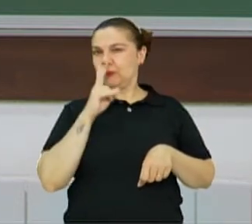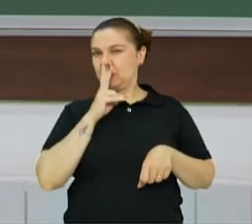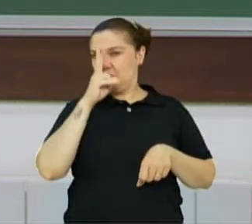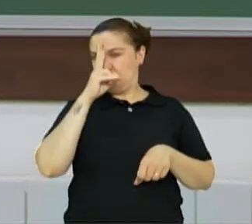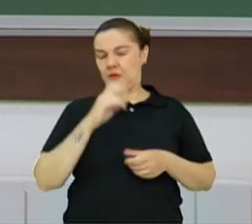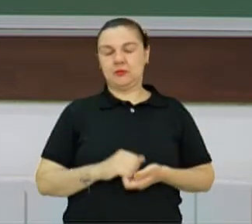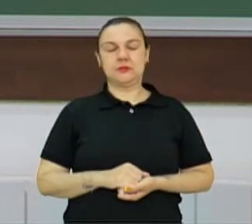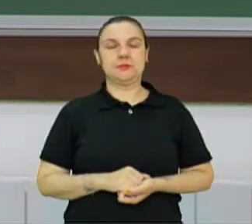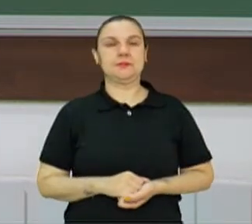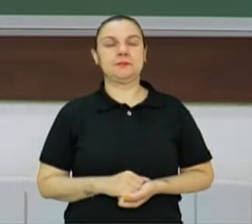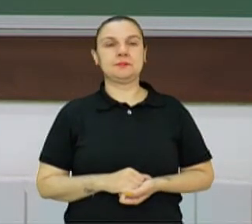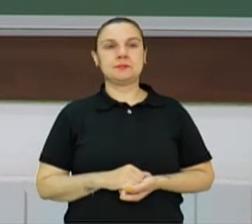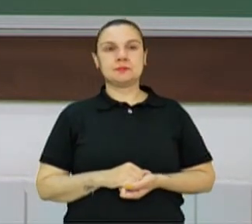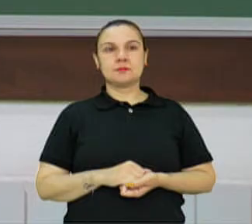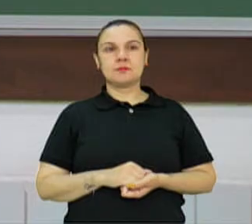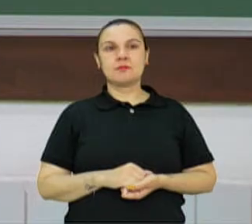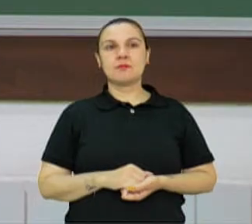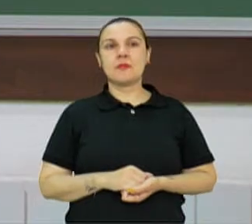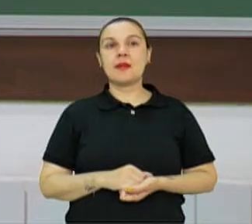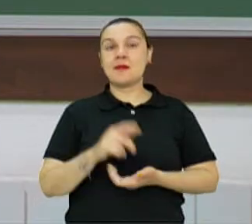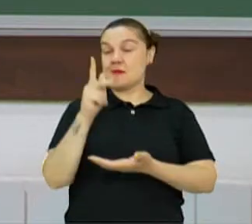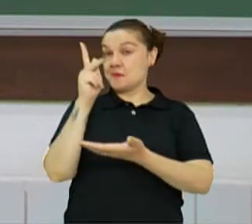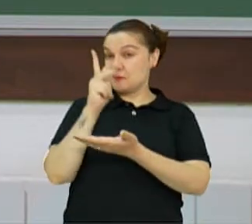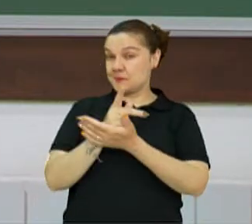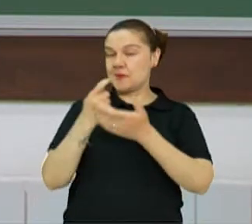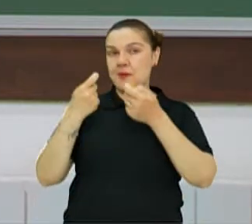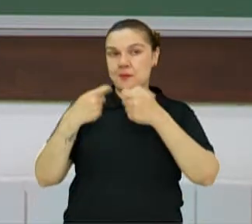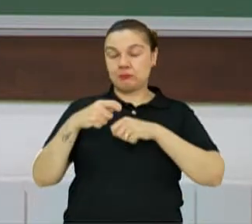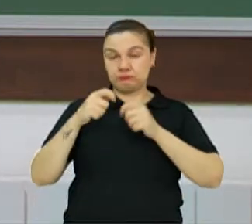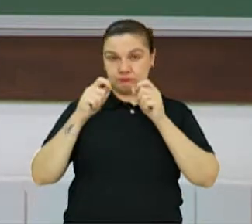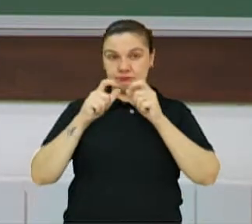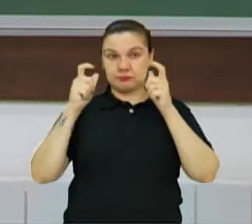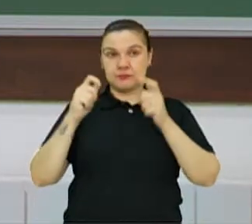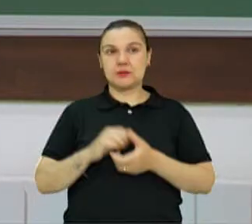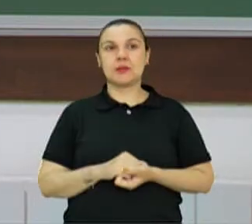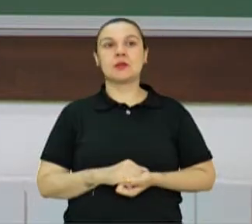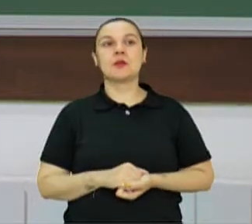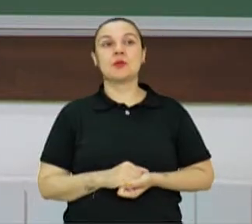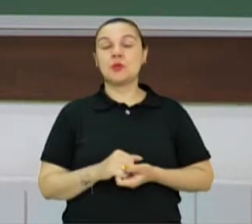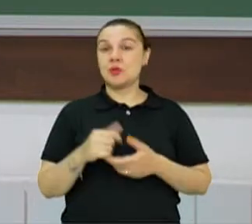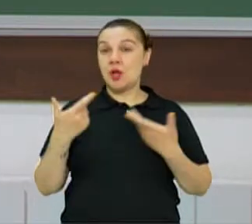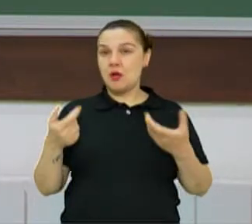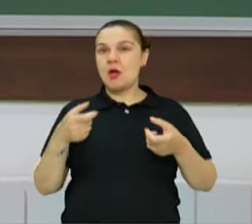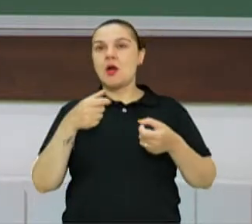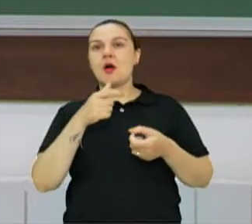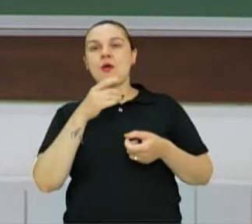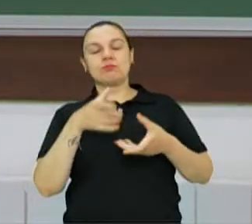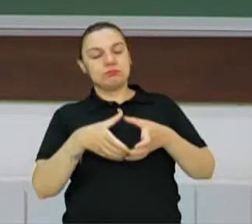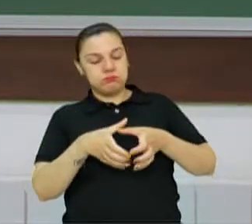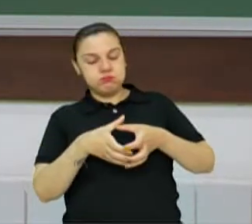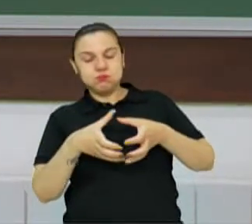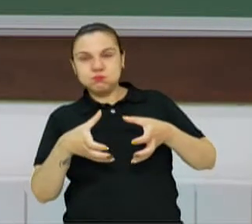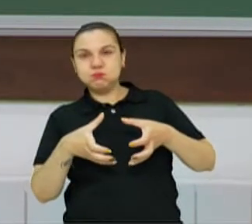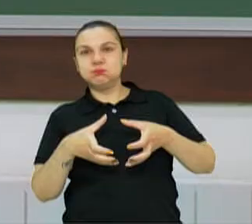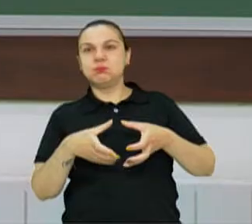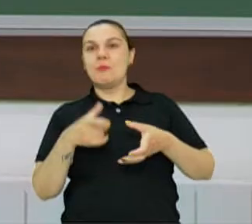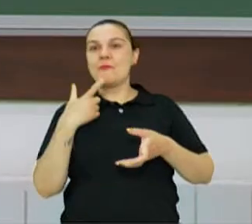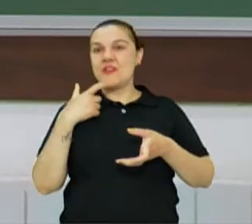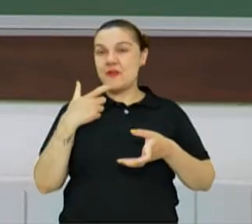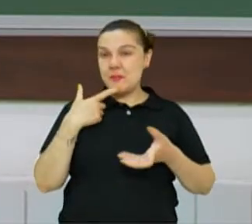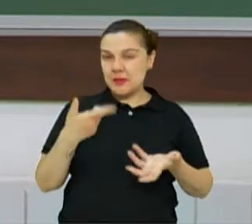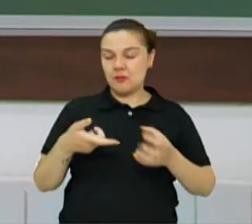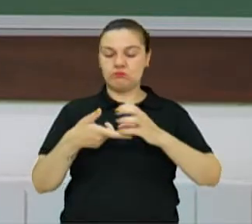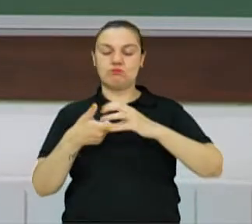forte e desagradável. Então é preciso ficar de olho. Pode acontecer também um inchaço, uma vermelhidão nos